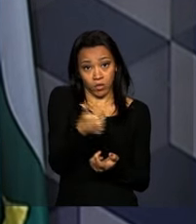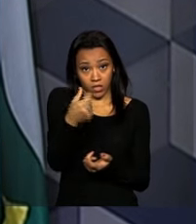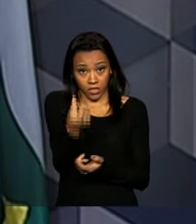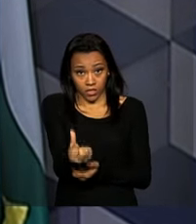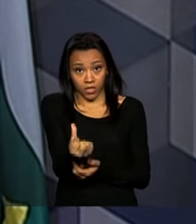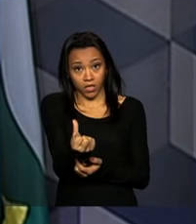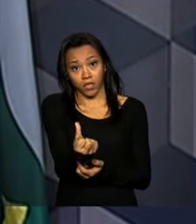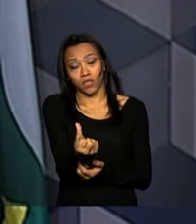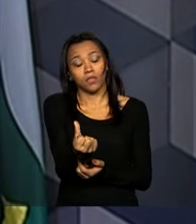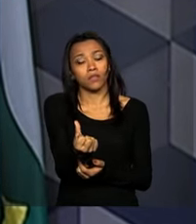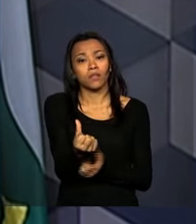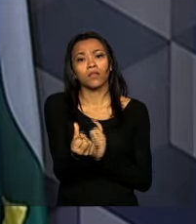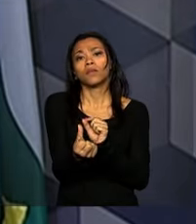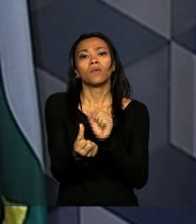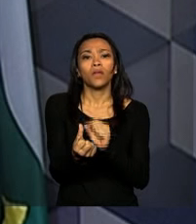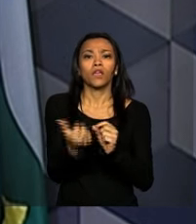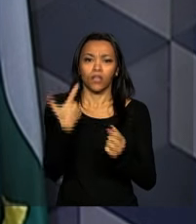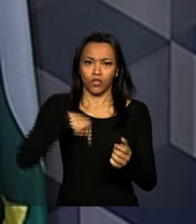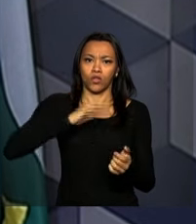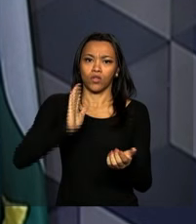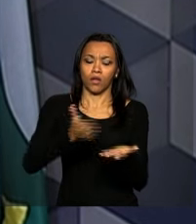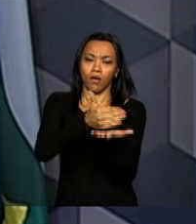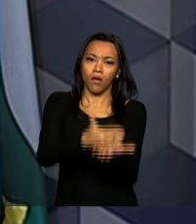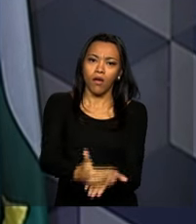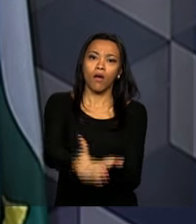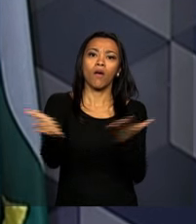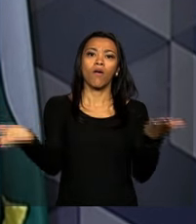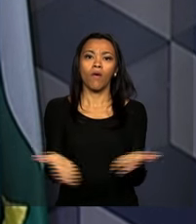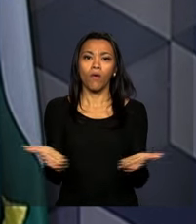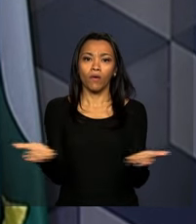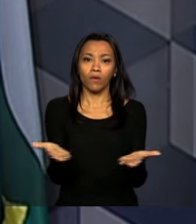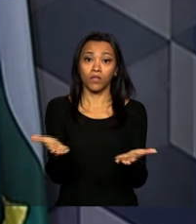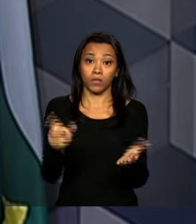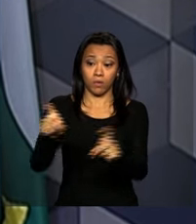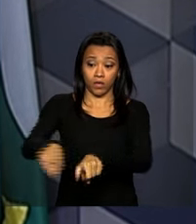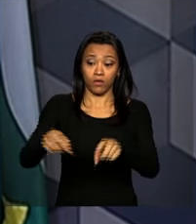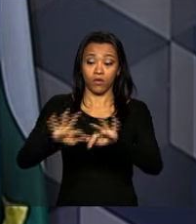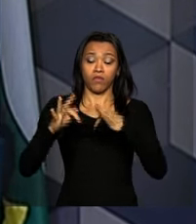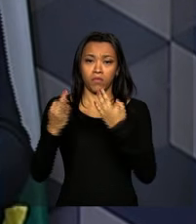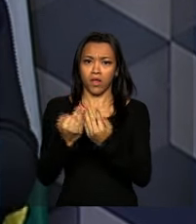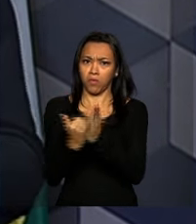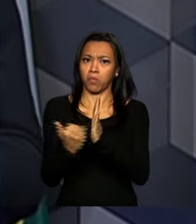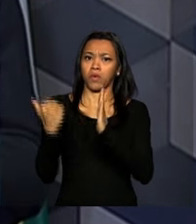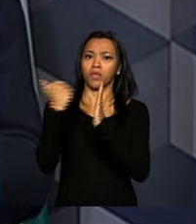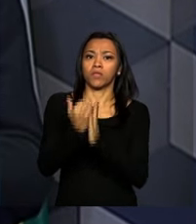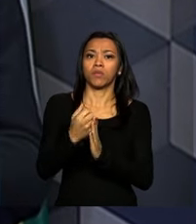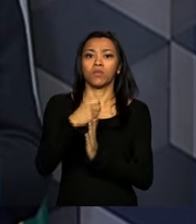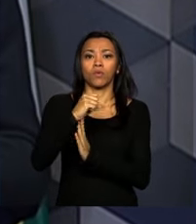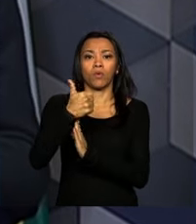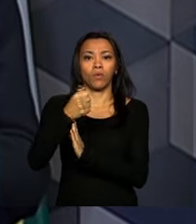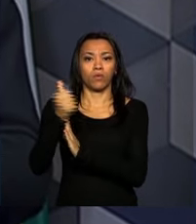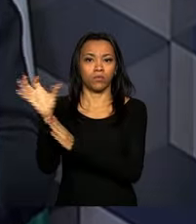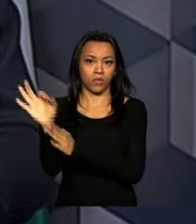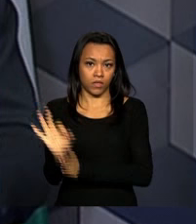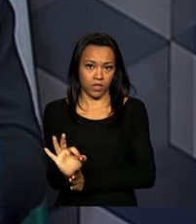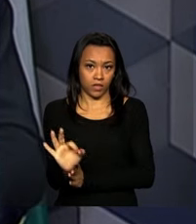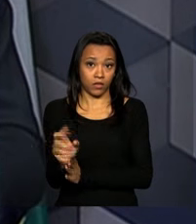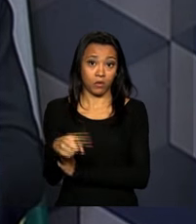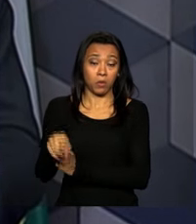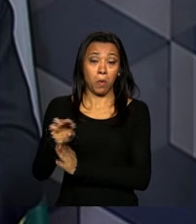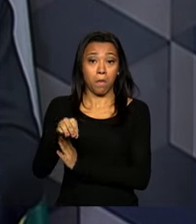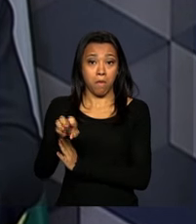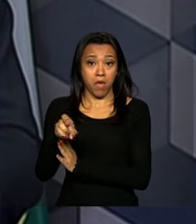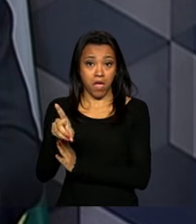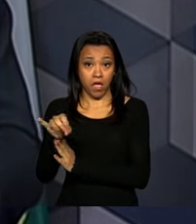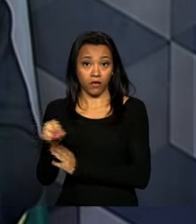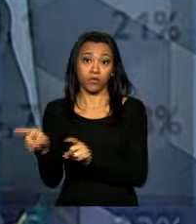2015-2016, que iniciamos hoje, com a agricultura familiar com um crescimento de 11%, médios produtores de